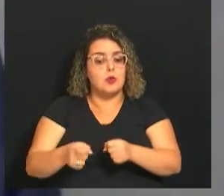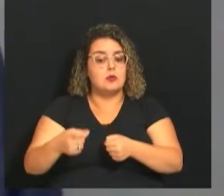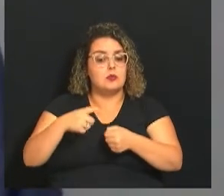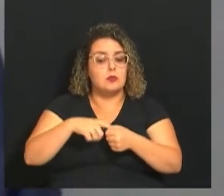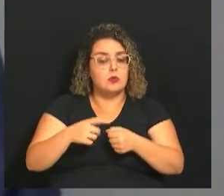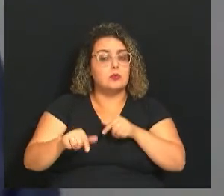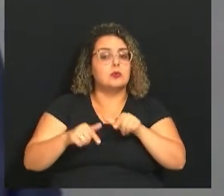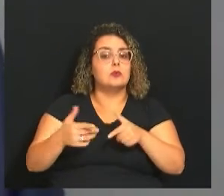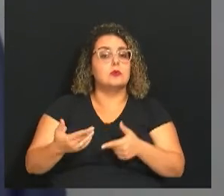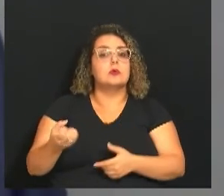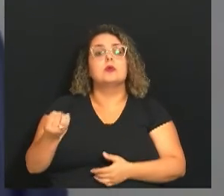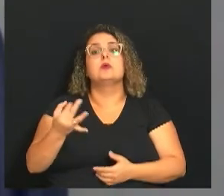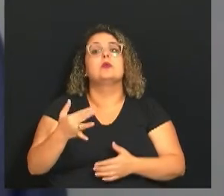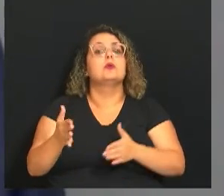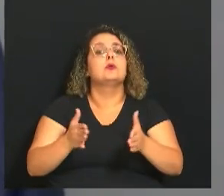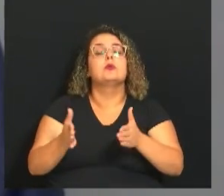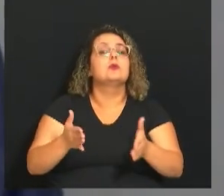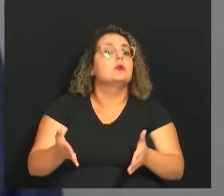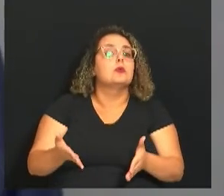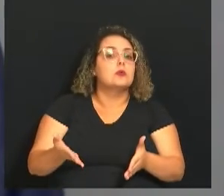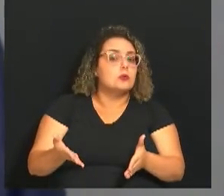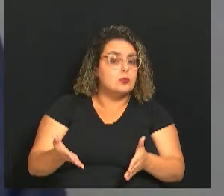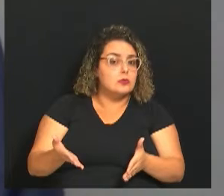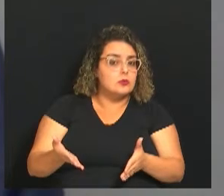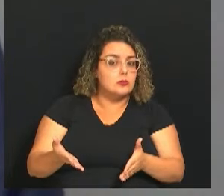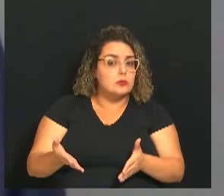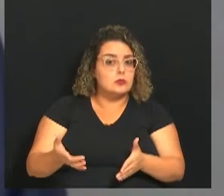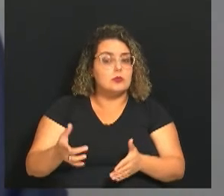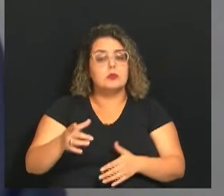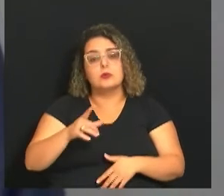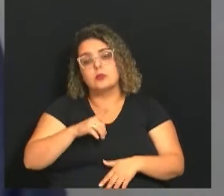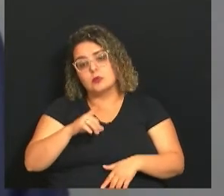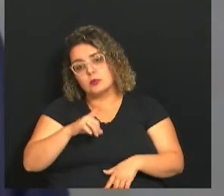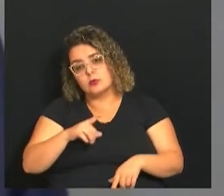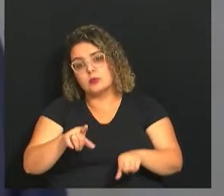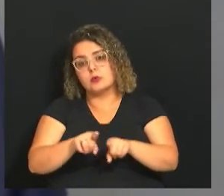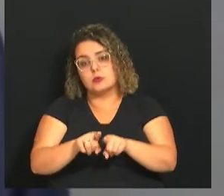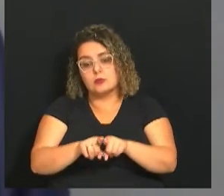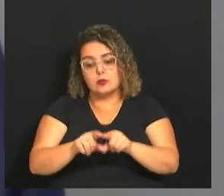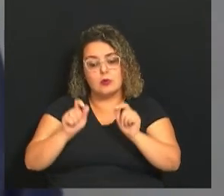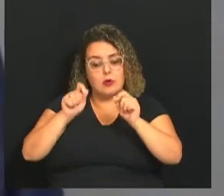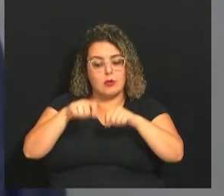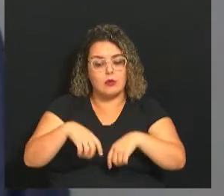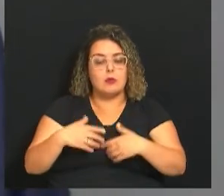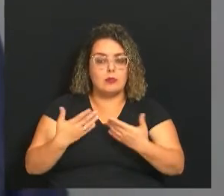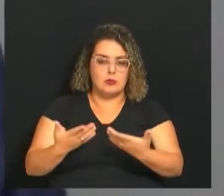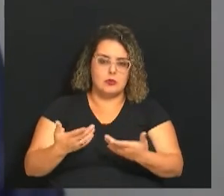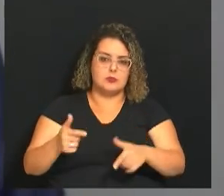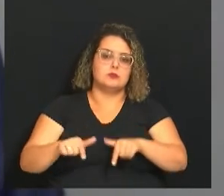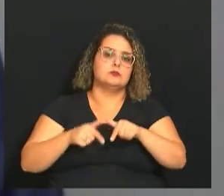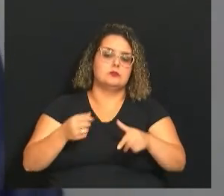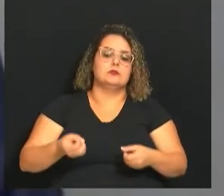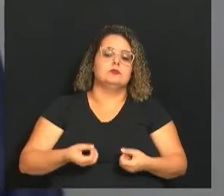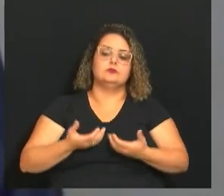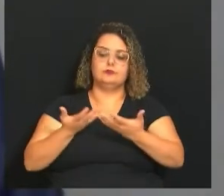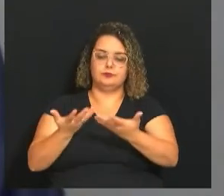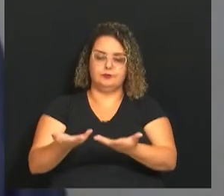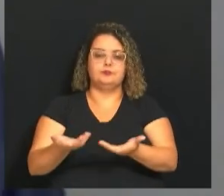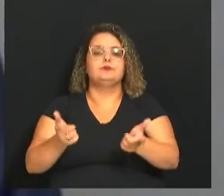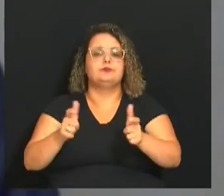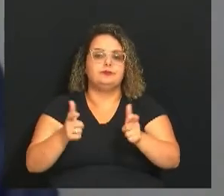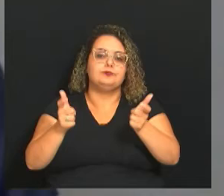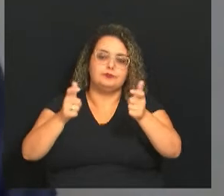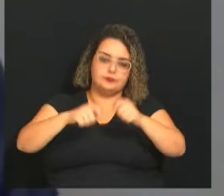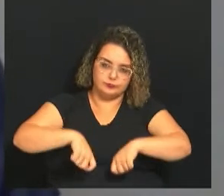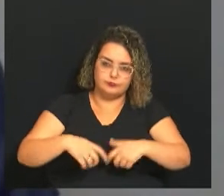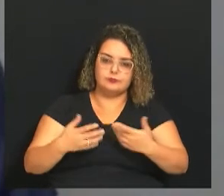tempo. Então, acaba tendo também uma perda de capacidade laboral dele, que é uma redução da capacidade, que